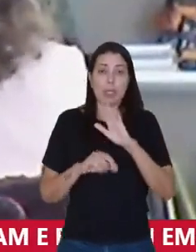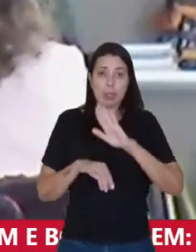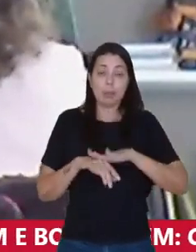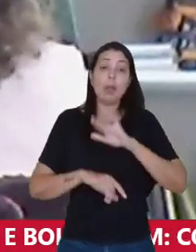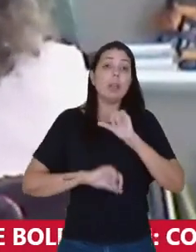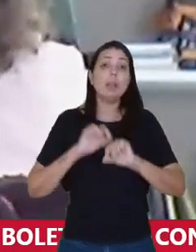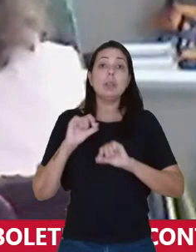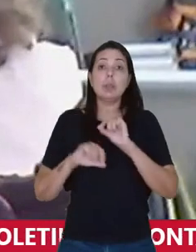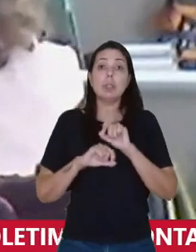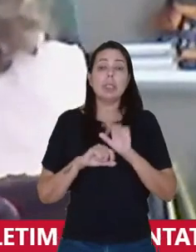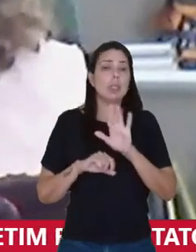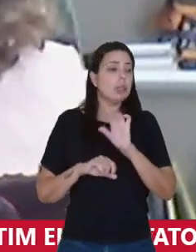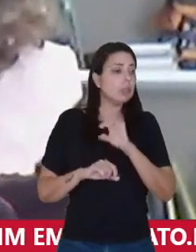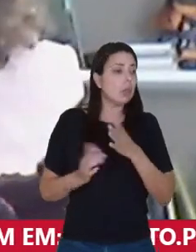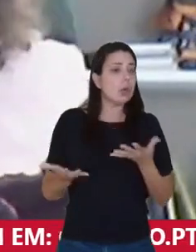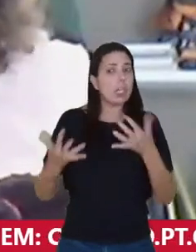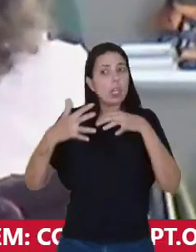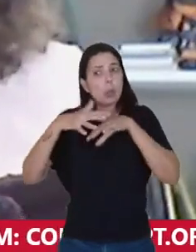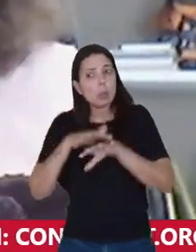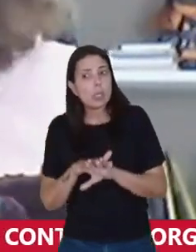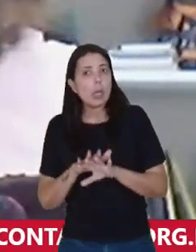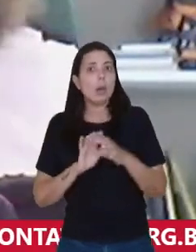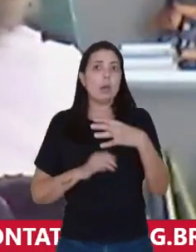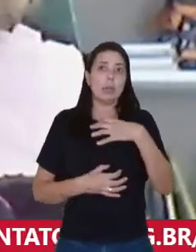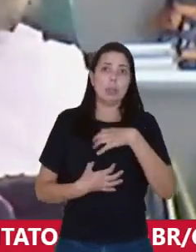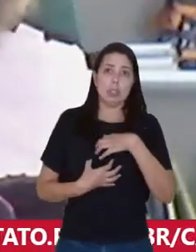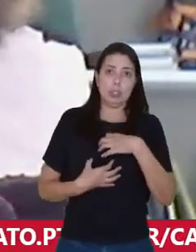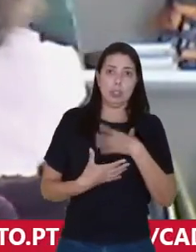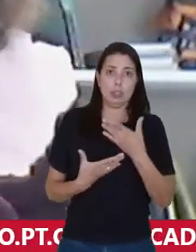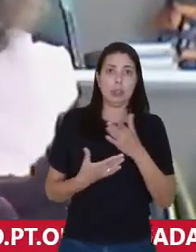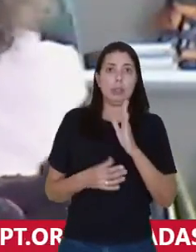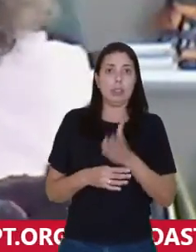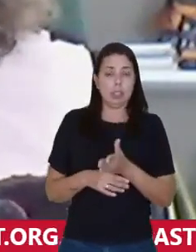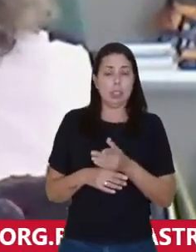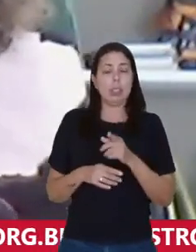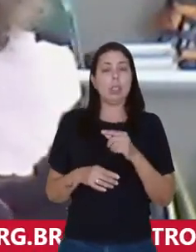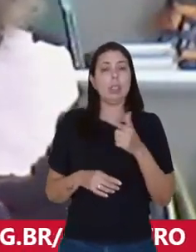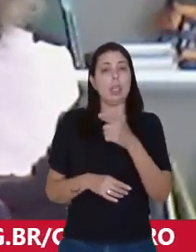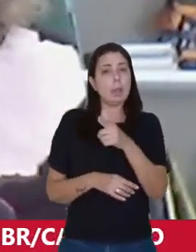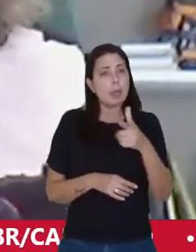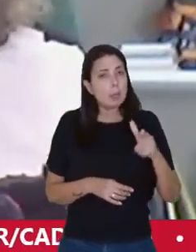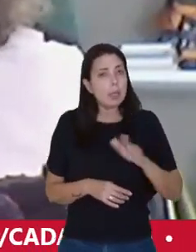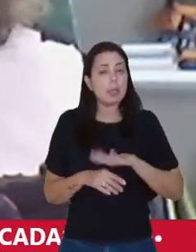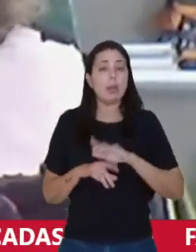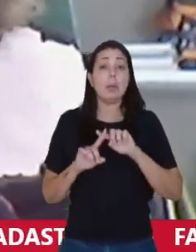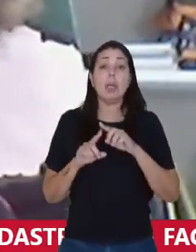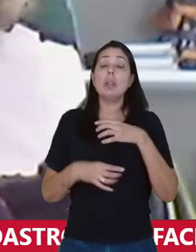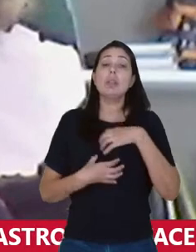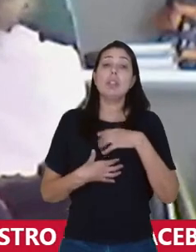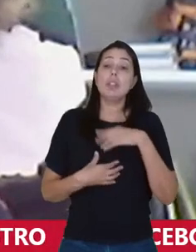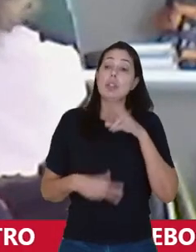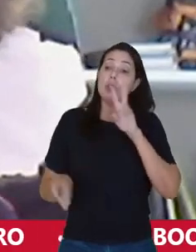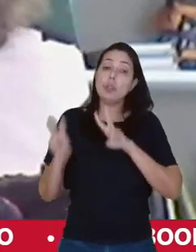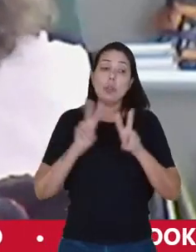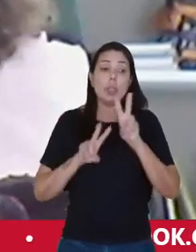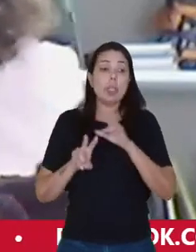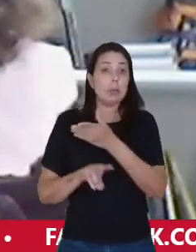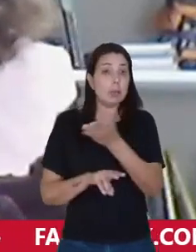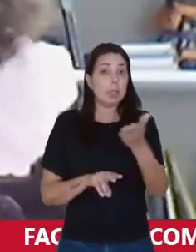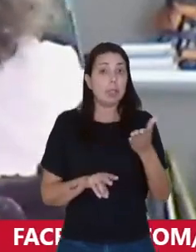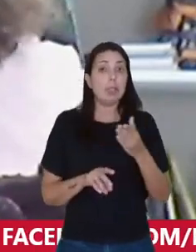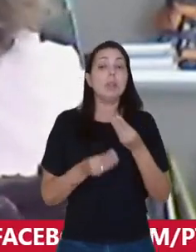mais... não inclusão nesse sentido que já está batido, não, mas é no sentido de olhar para o